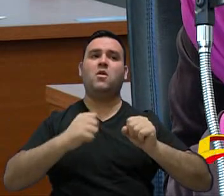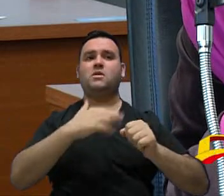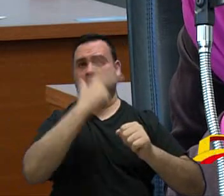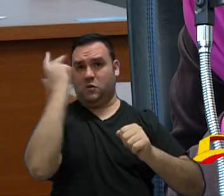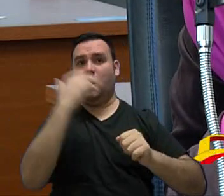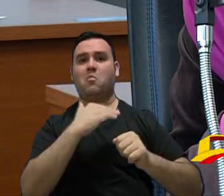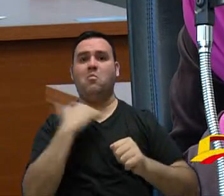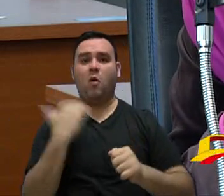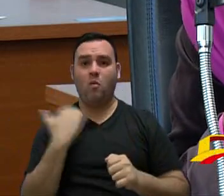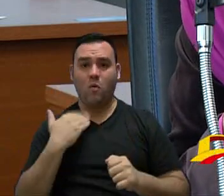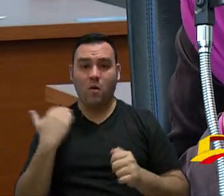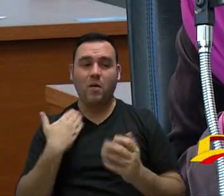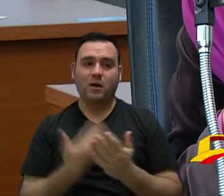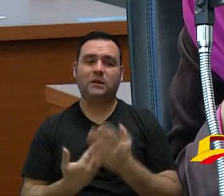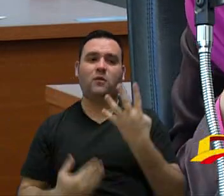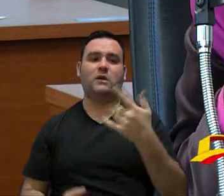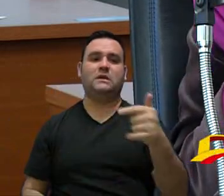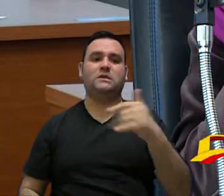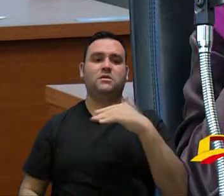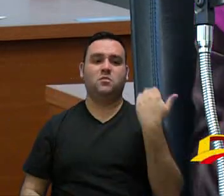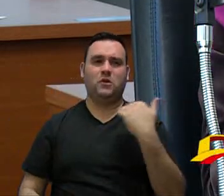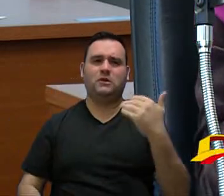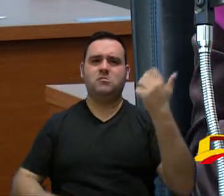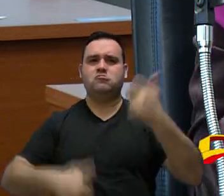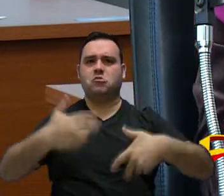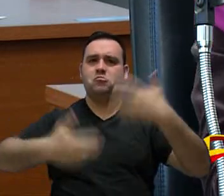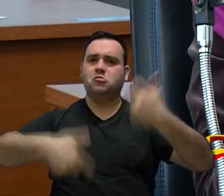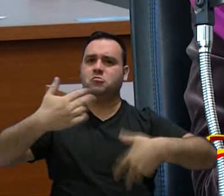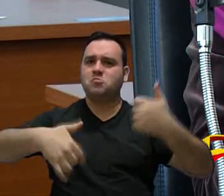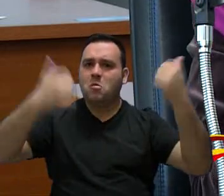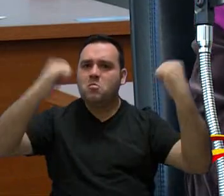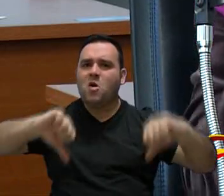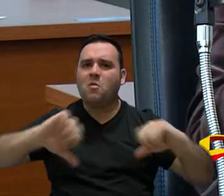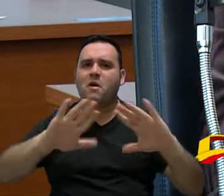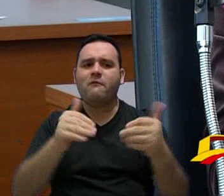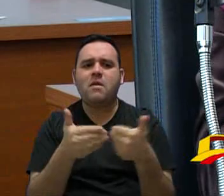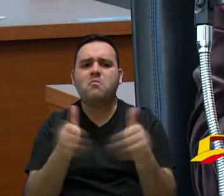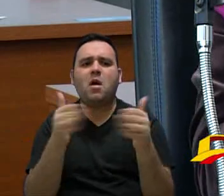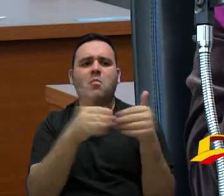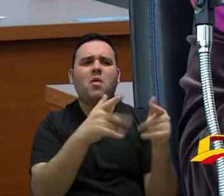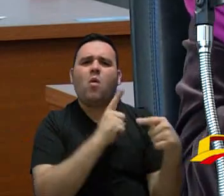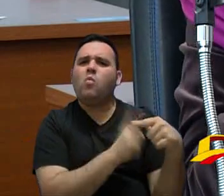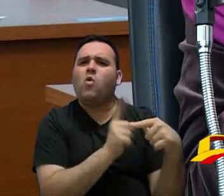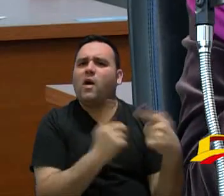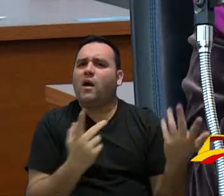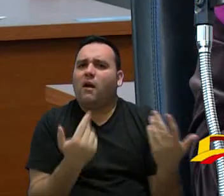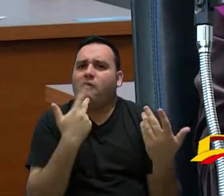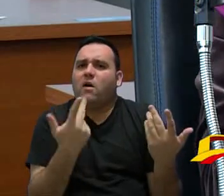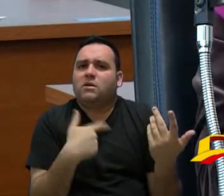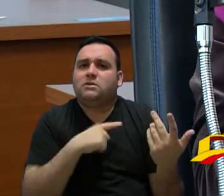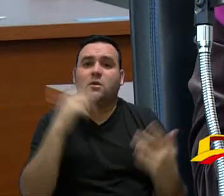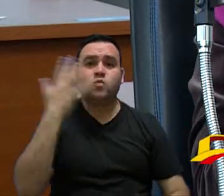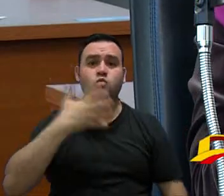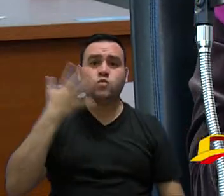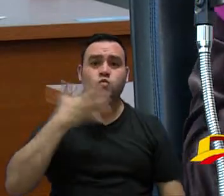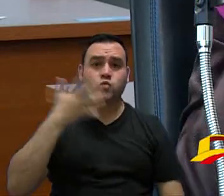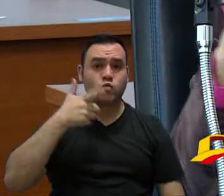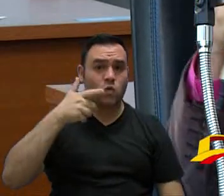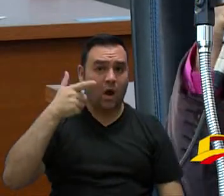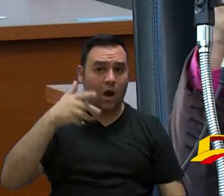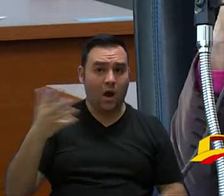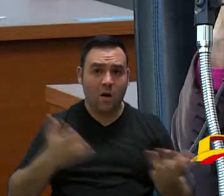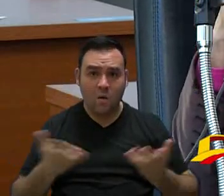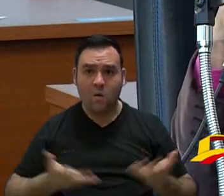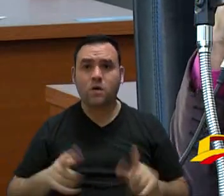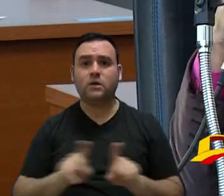a tanto os óbitos até 47 mortes e assim por diante e ir no discurso que o